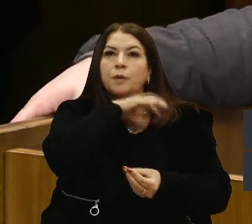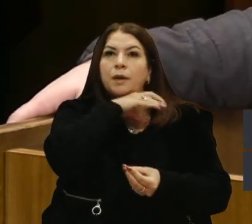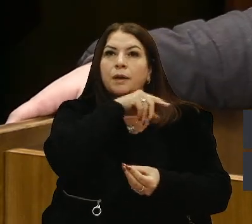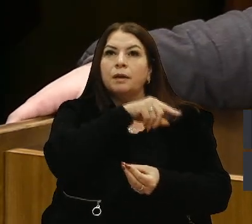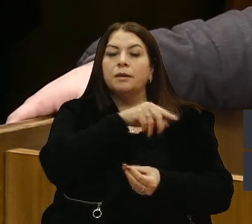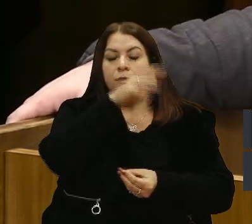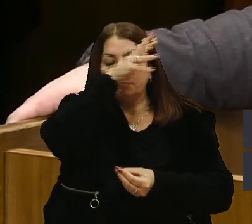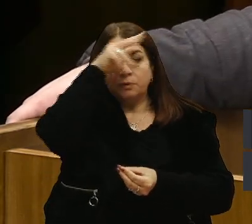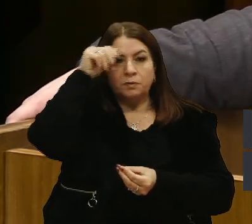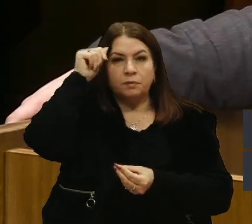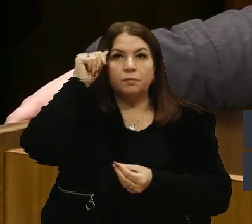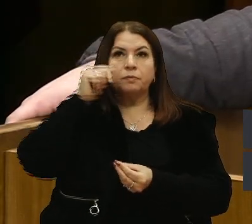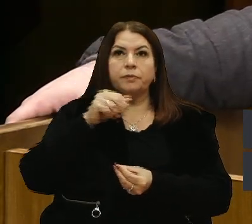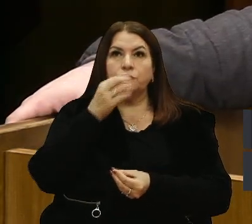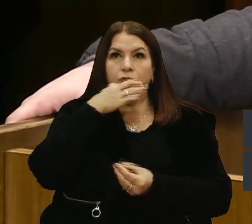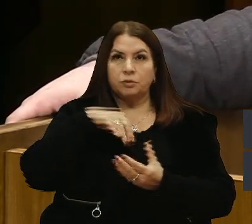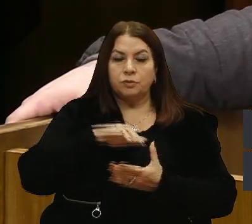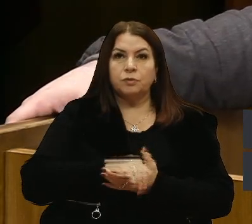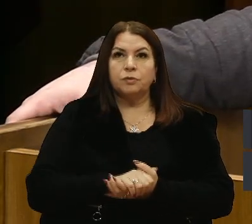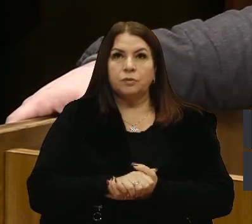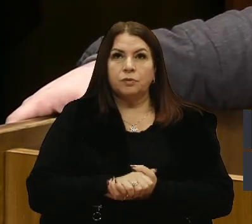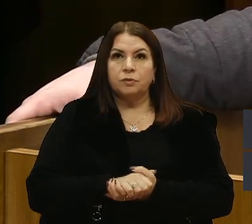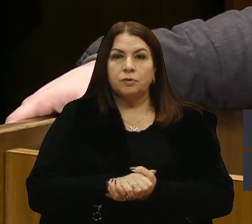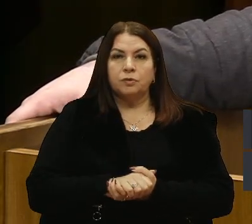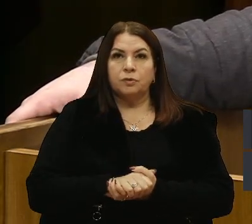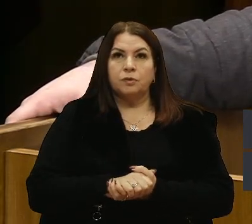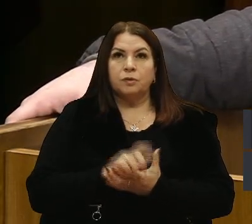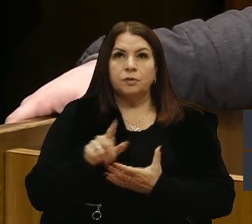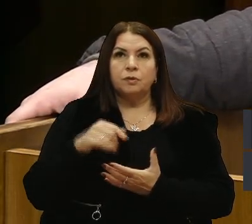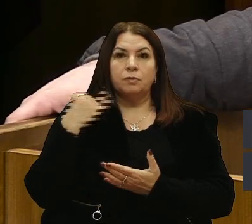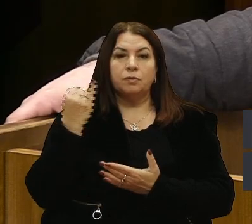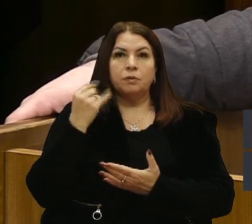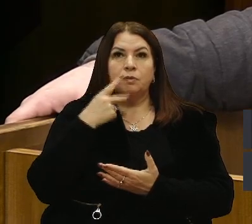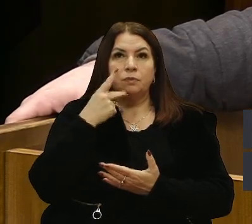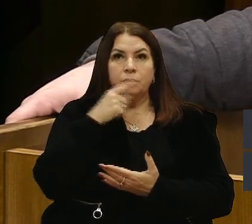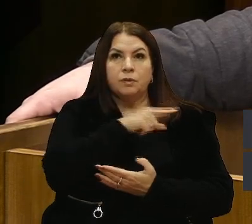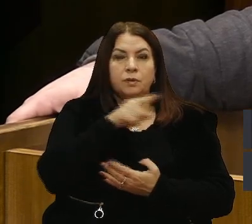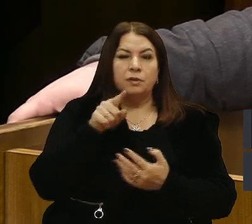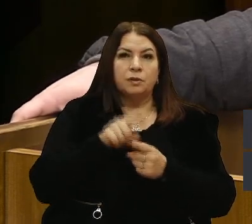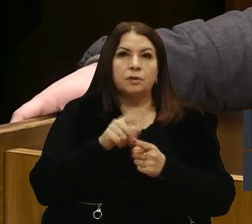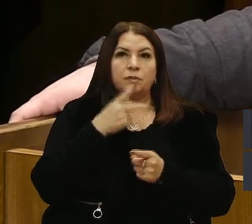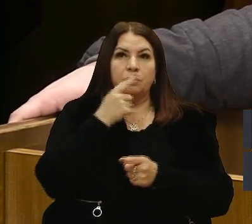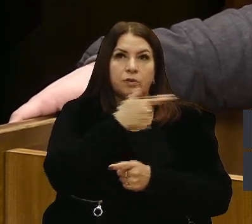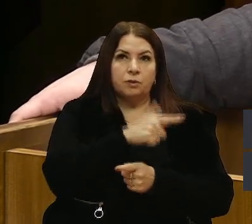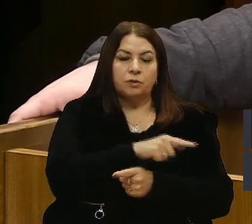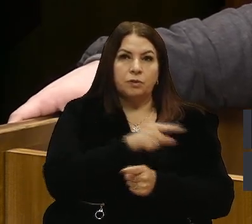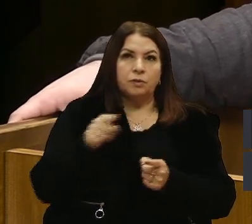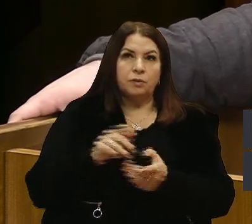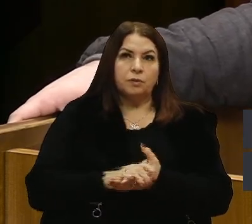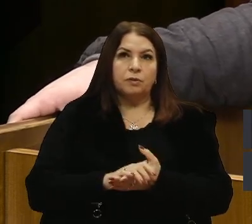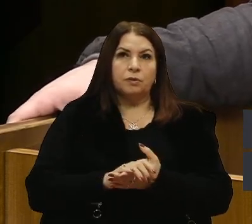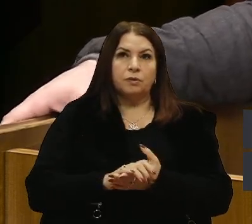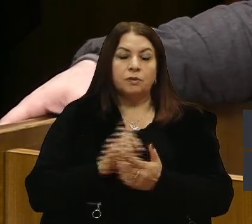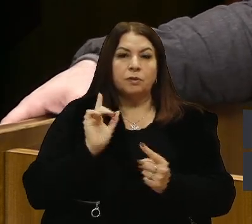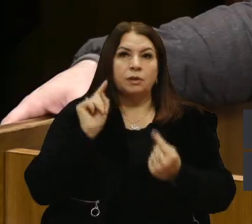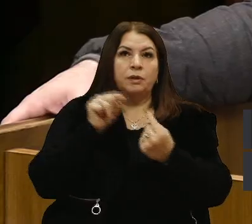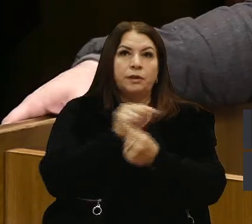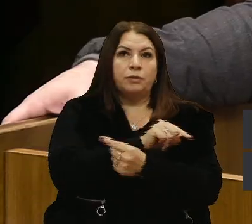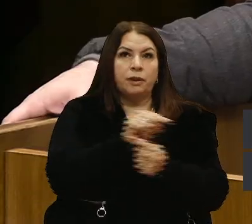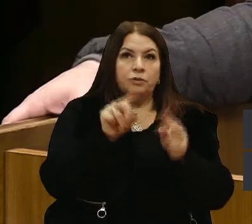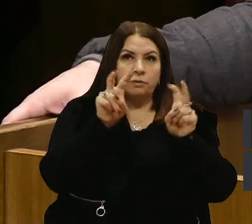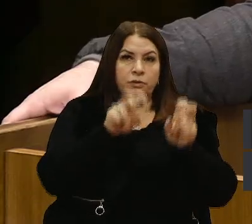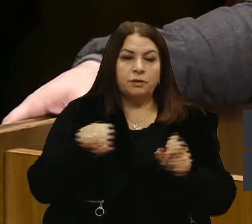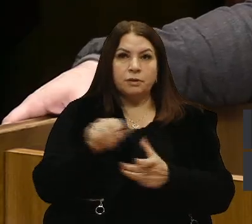da Prefeitura de Caxias do Sul. E aqui vale ressaltar, é bom a gente reforçar, em que pese não seja objetivamente o